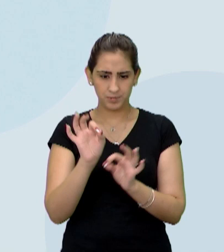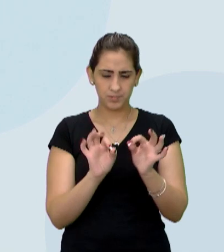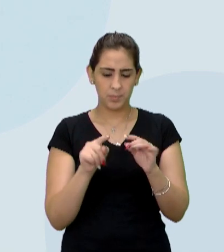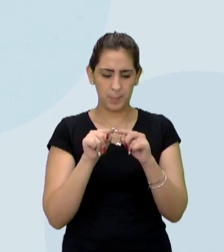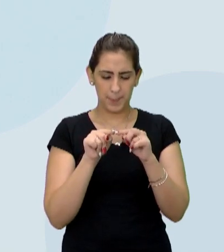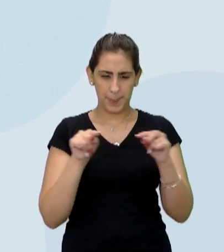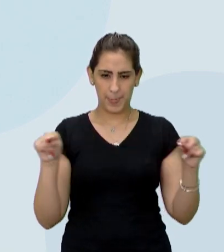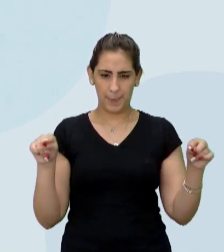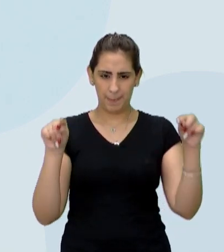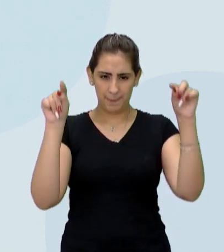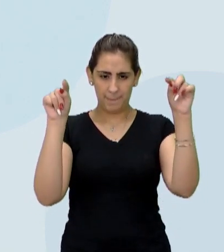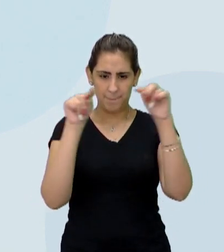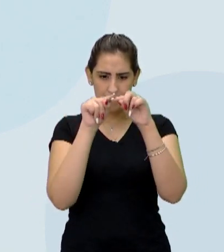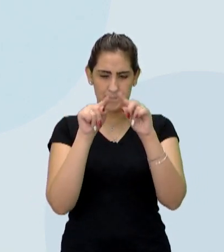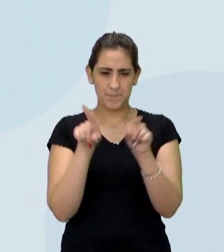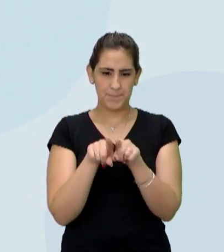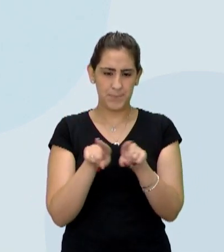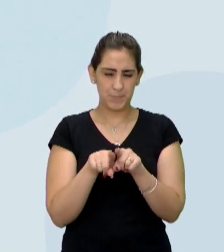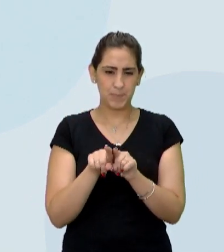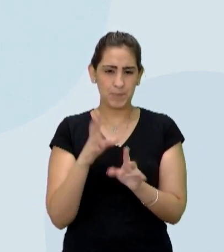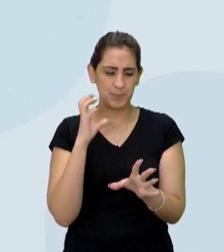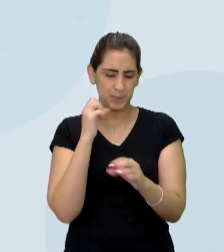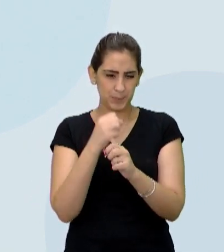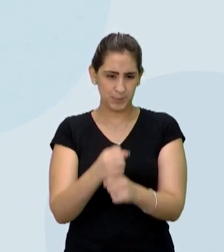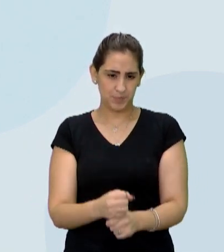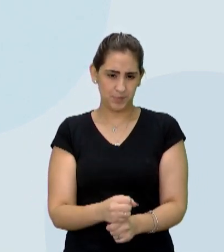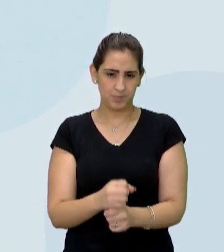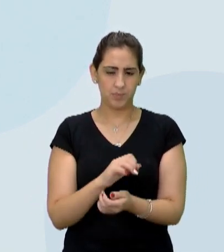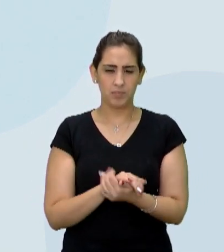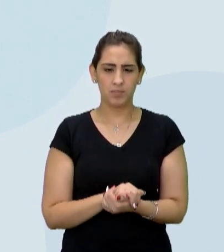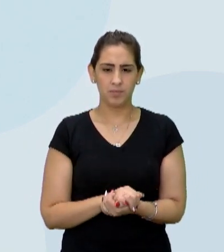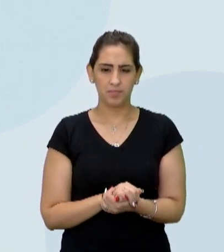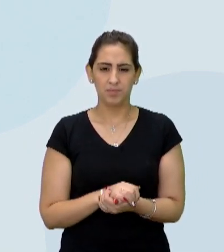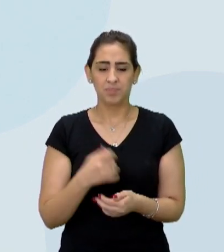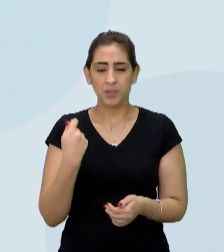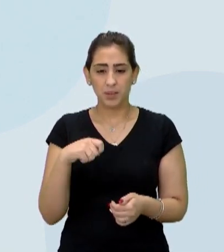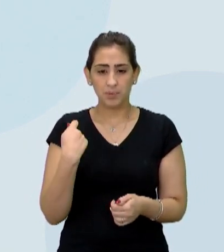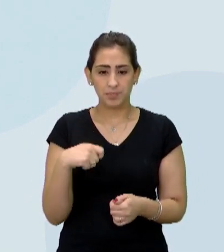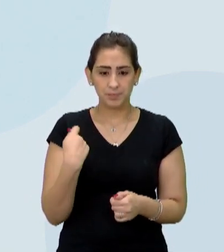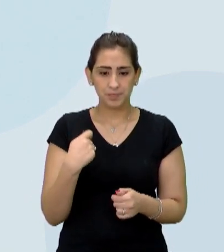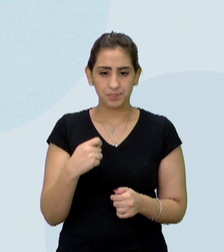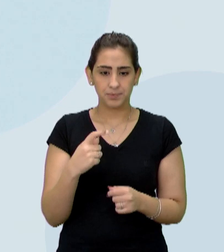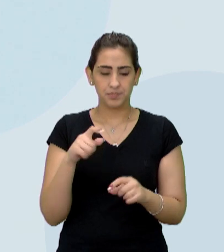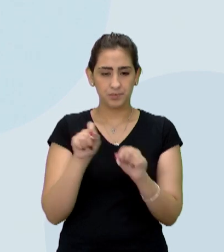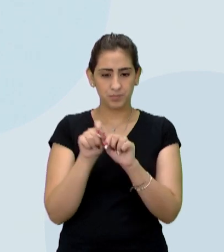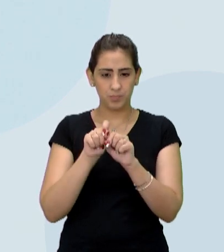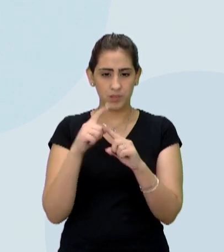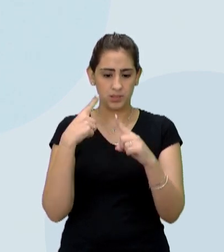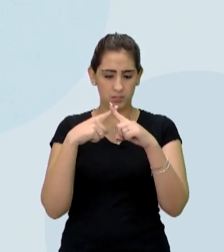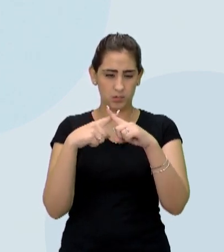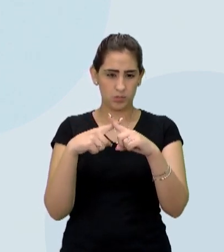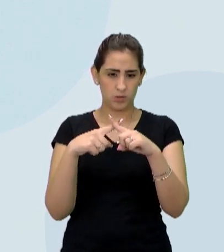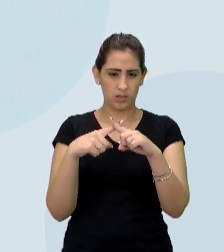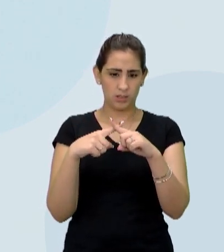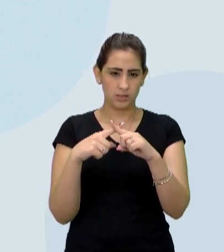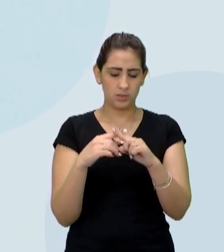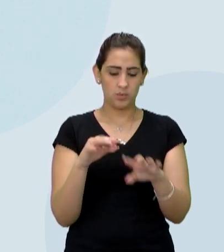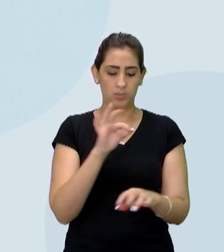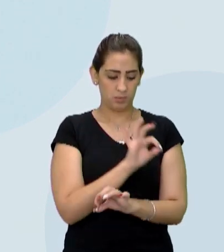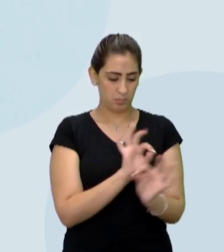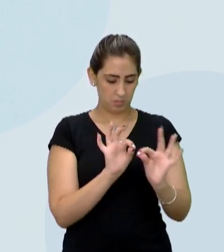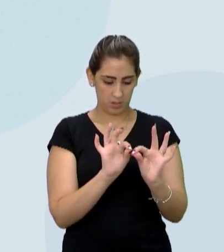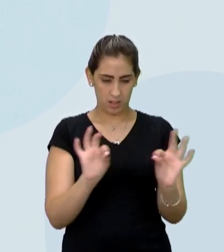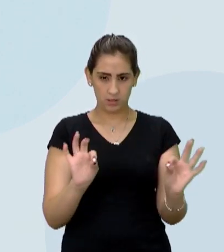né? Para contar a quantidade de pontinhos aí, basta que a gente faça uma multiplicação da base pela altura,